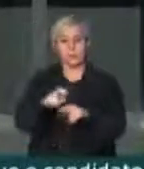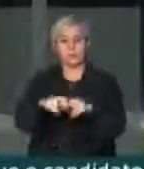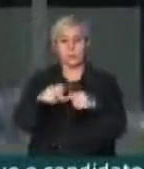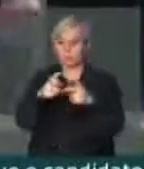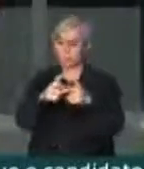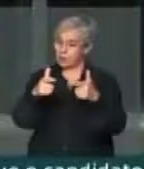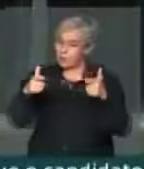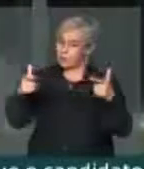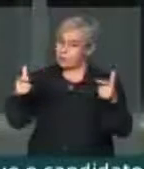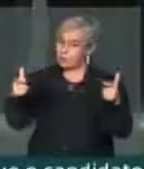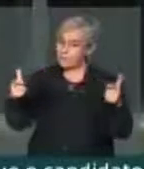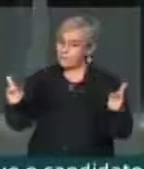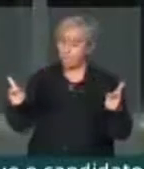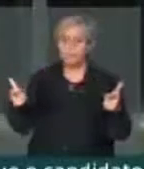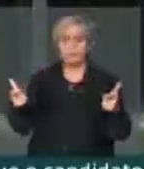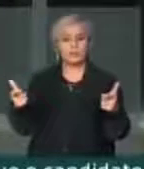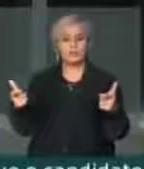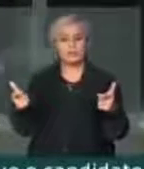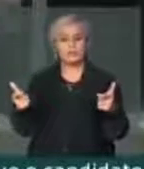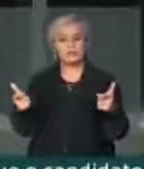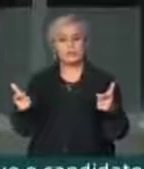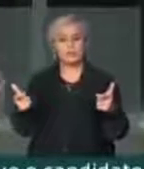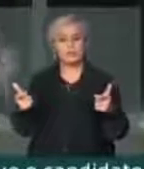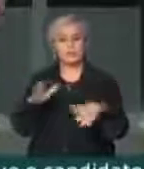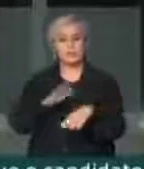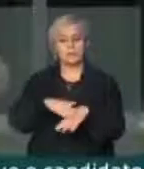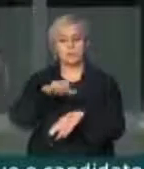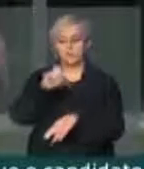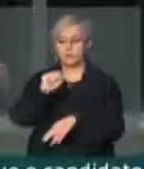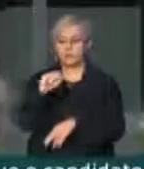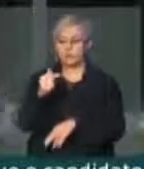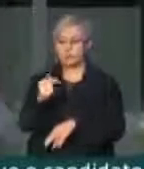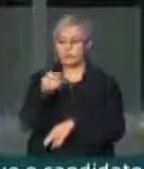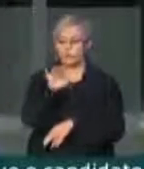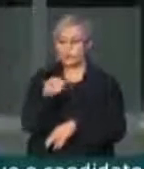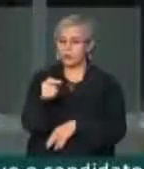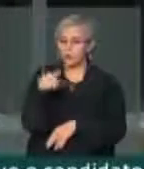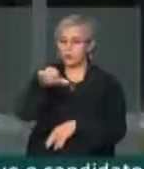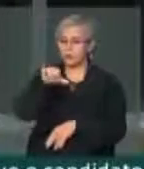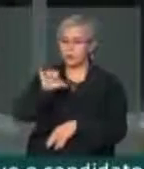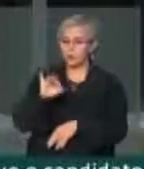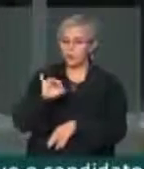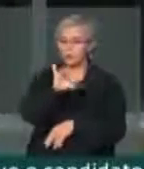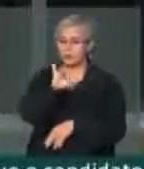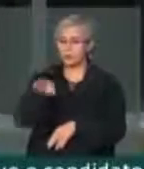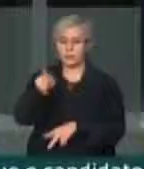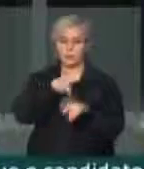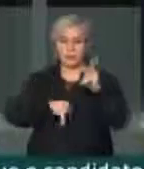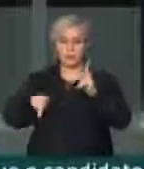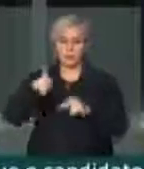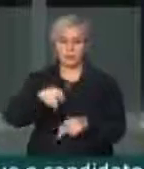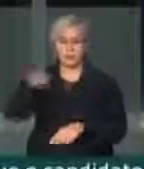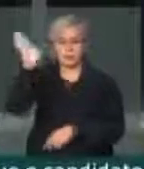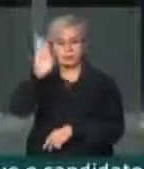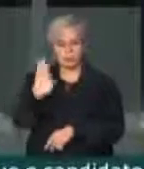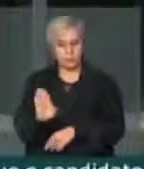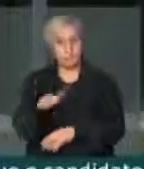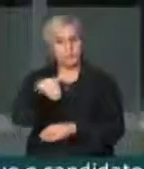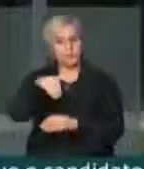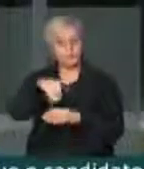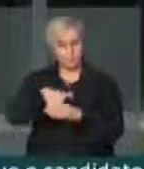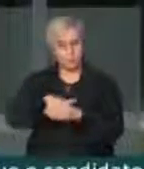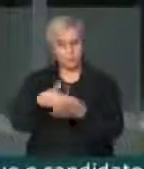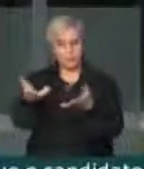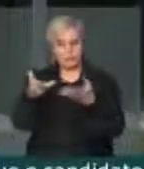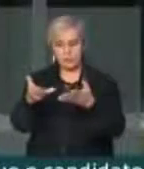maioria, de forma esmagadora, mais de 87, quase 90%, deputado Guilherme Mussi, vota e